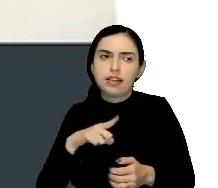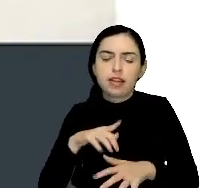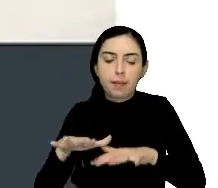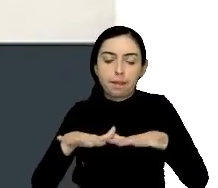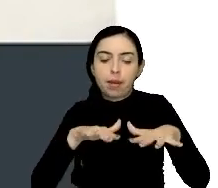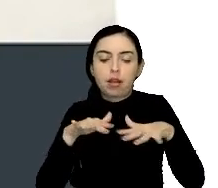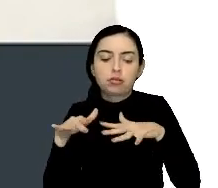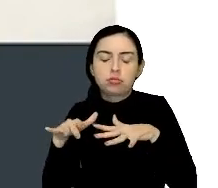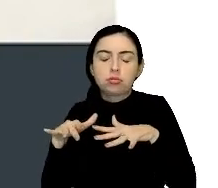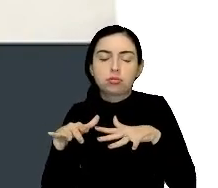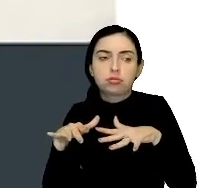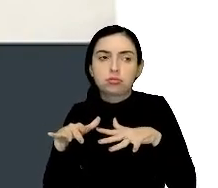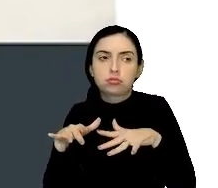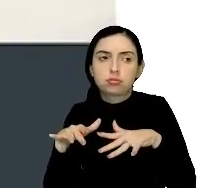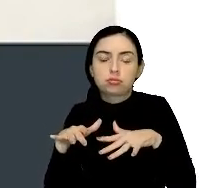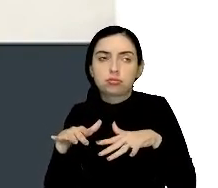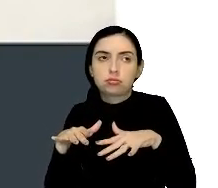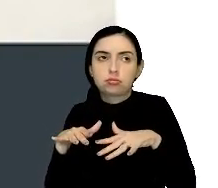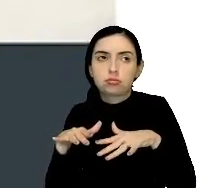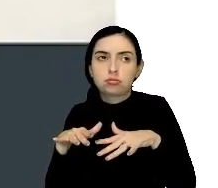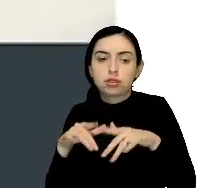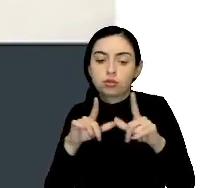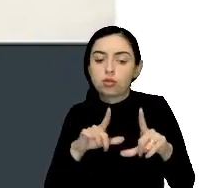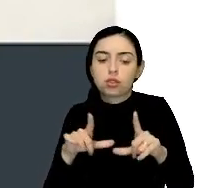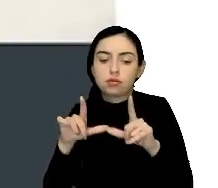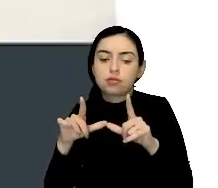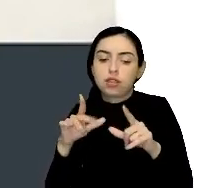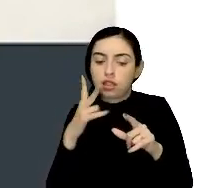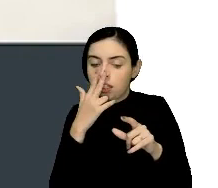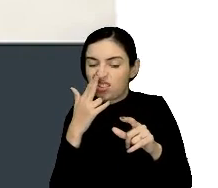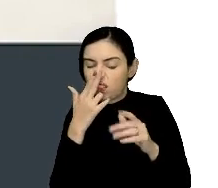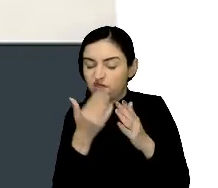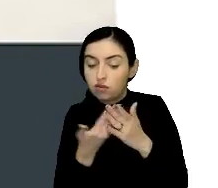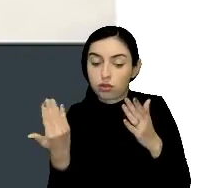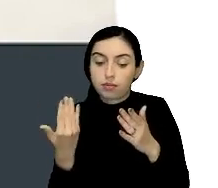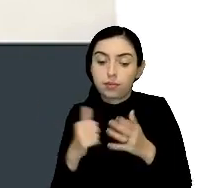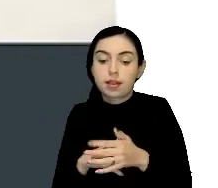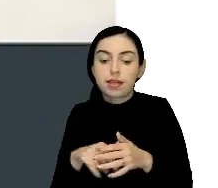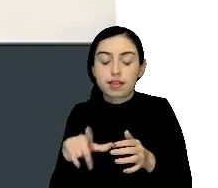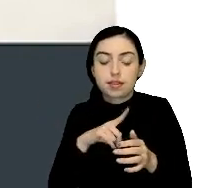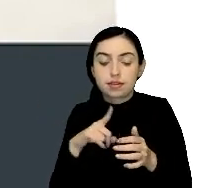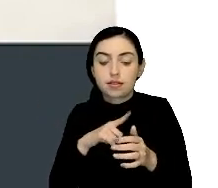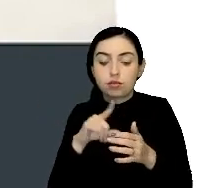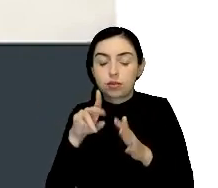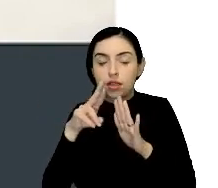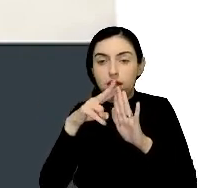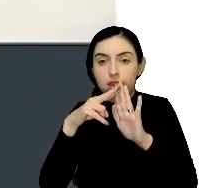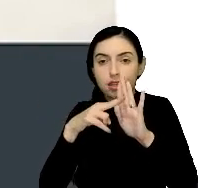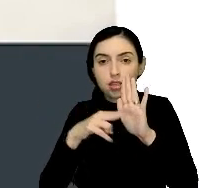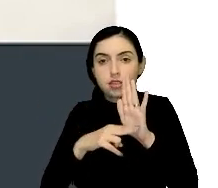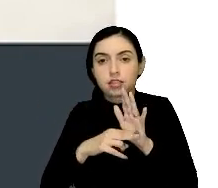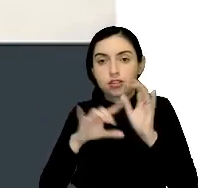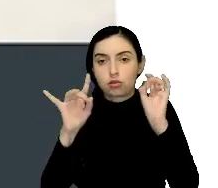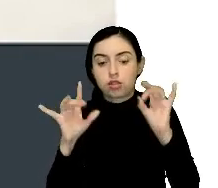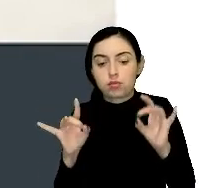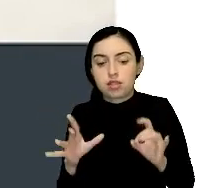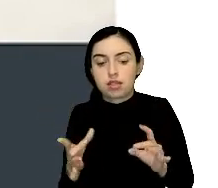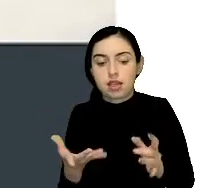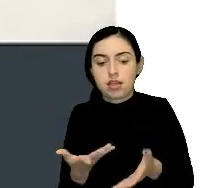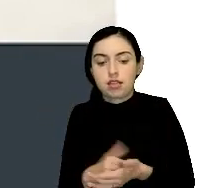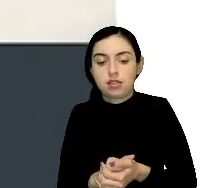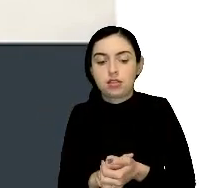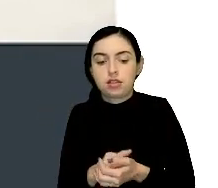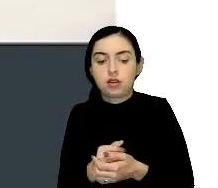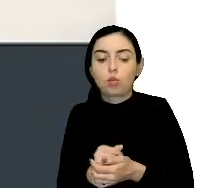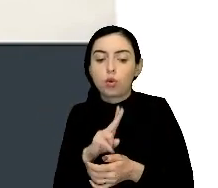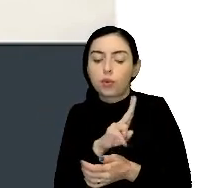além do Comigrar, desculpa, coloquei um slide aqui, acho que ficou meio de fora, mas essa é a lista dos especialistas que foram